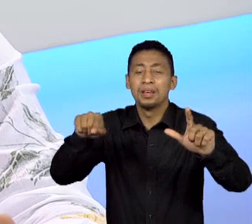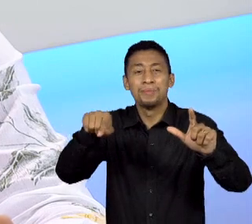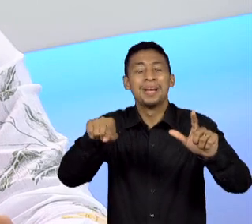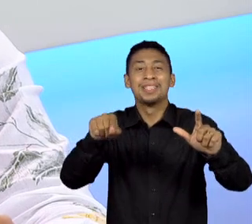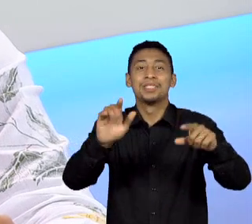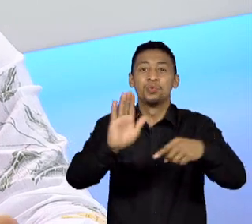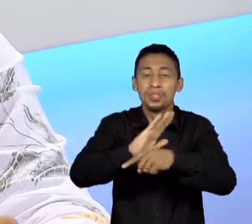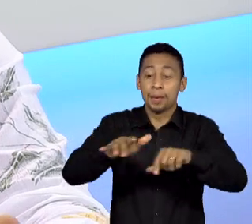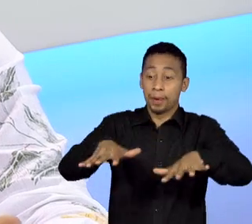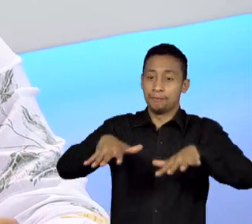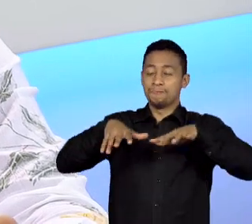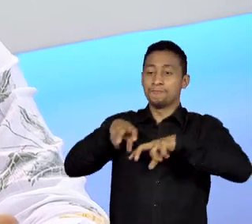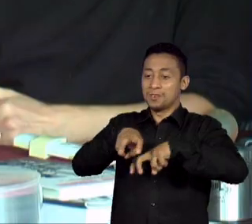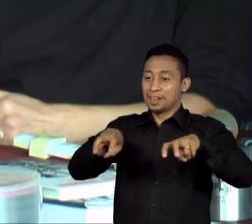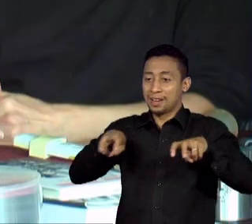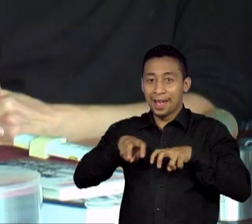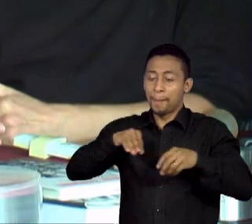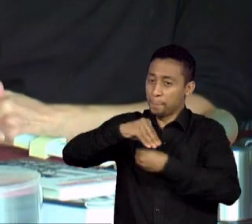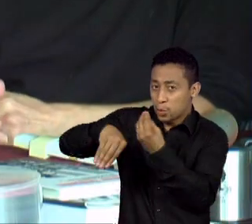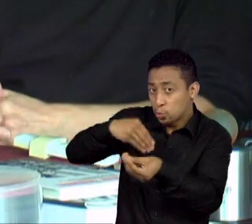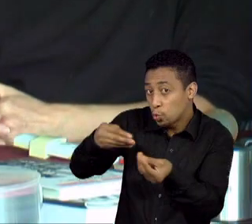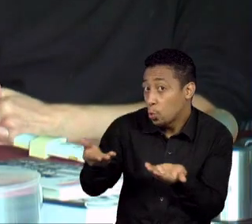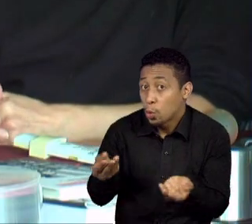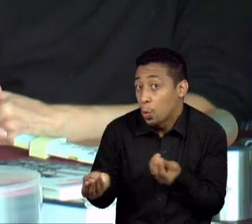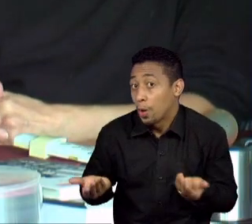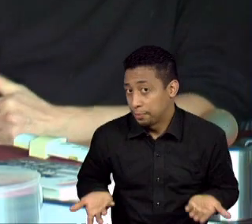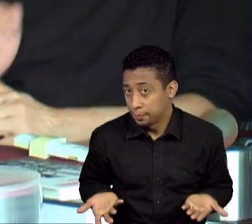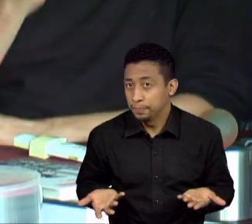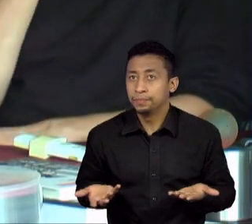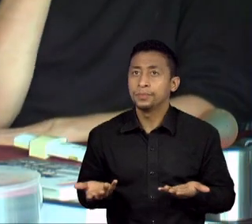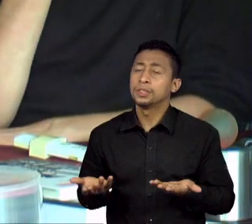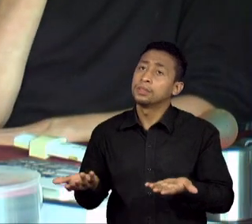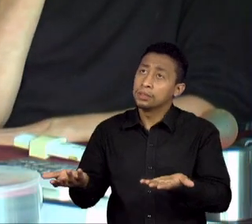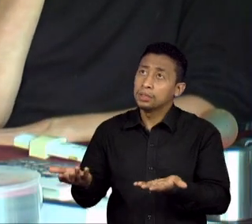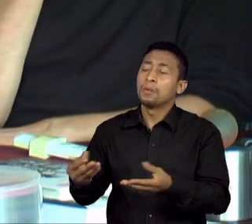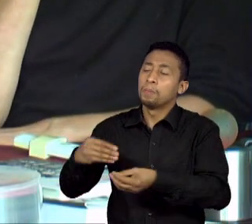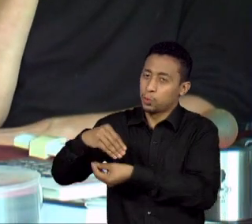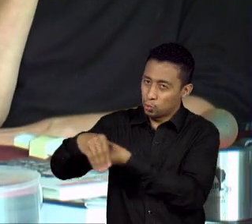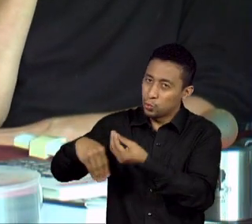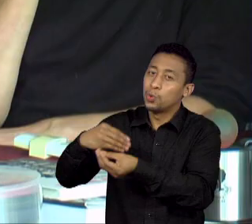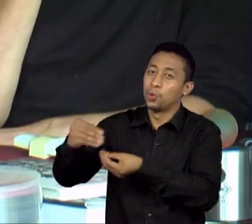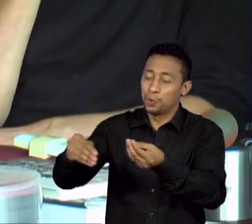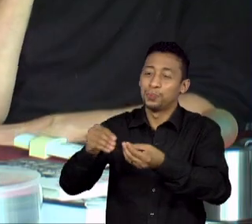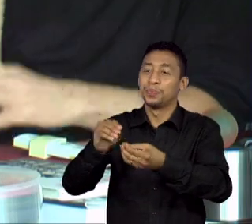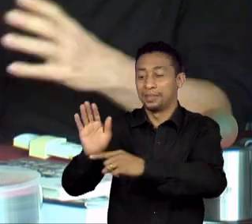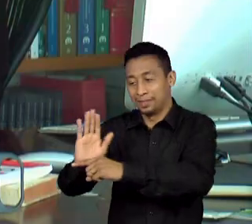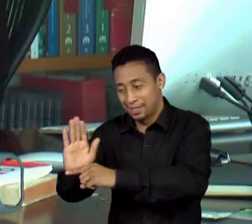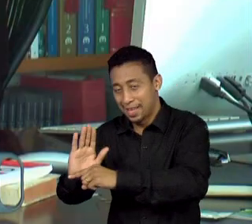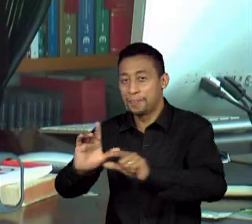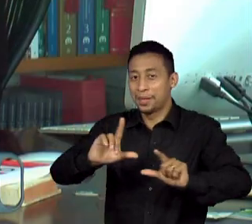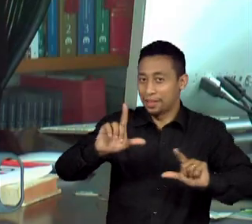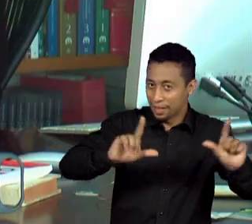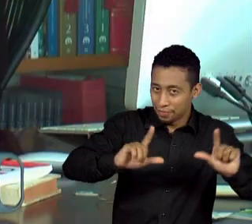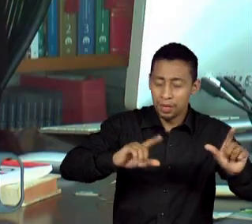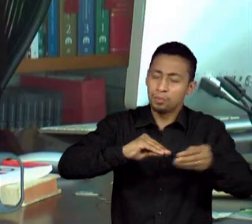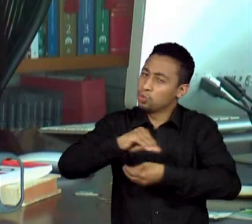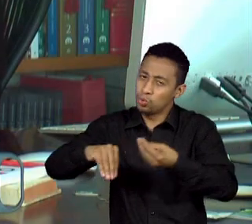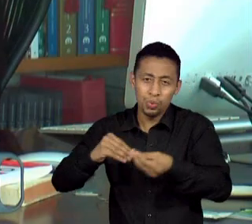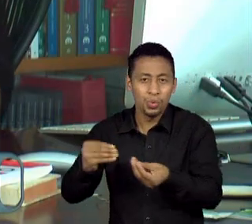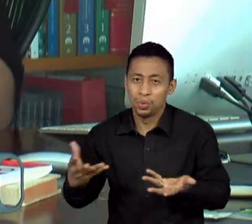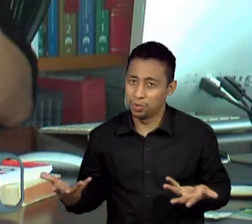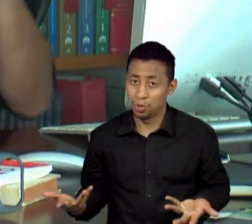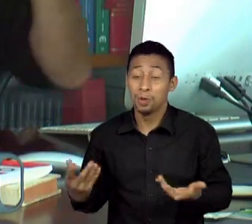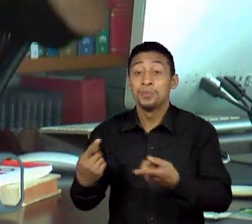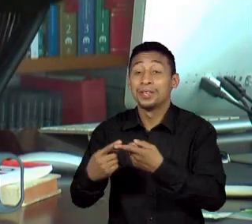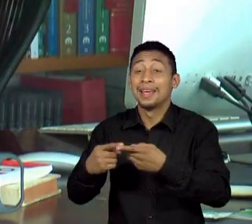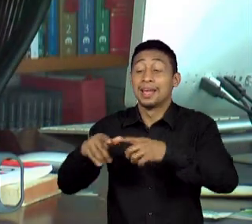se misturando cada vez mais. Sim, se misturou, desde então se misturou muito mais ainda, né? Porque o cinema é como se vê, né?